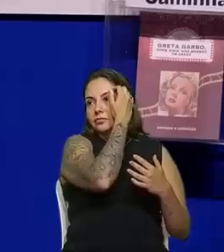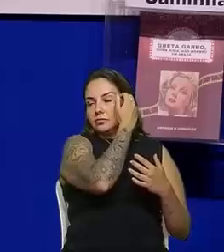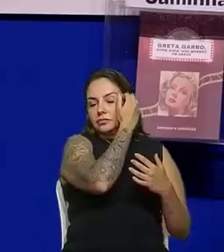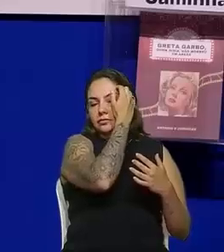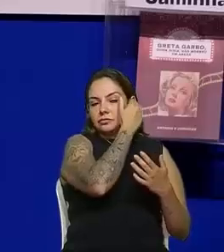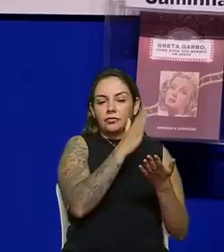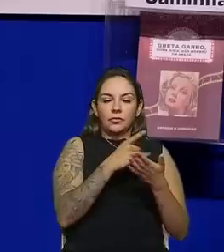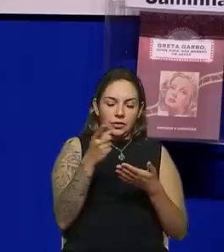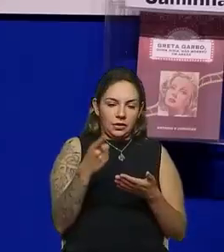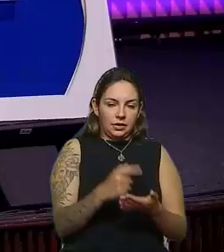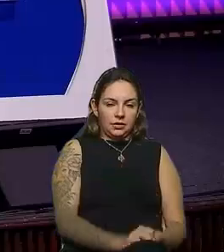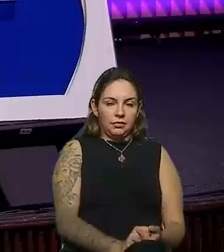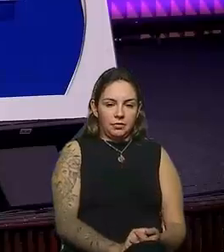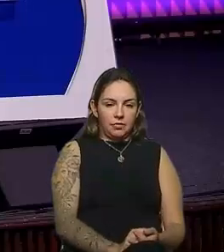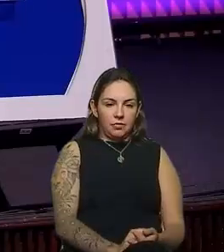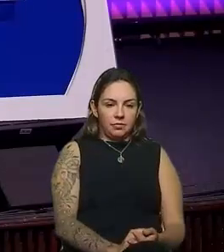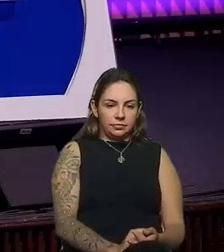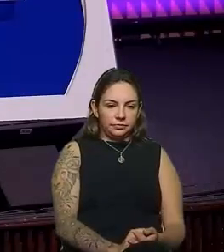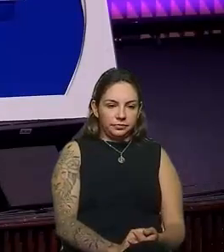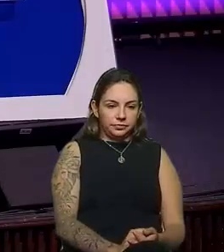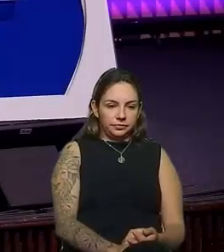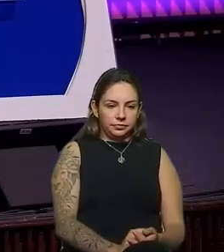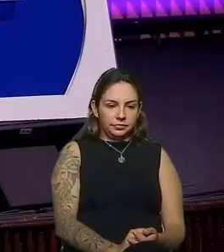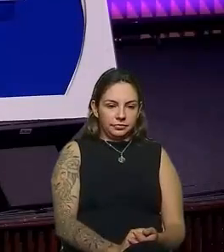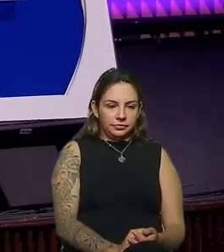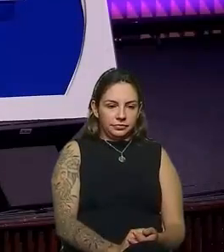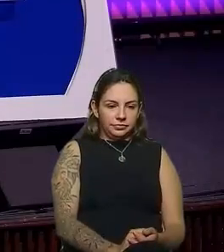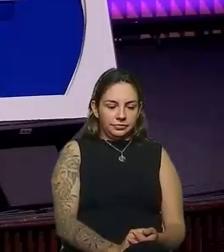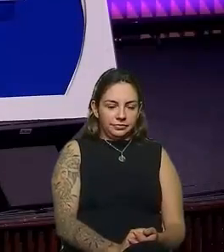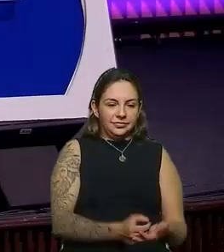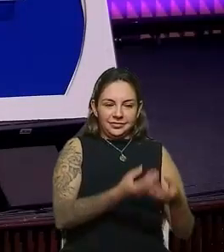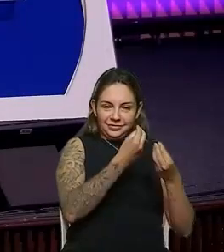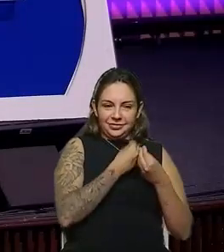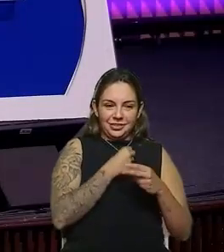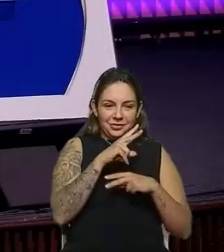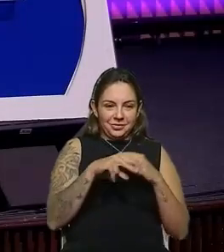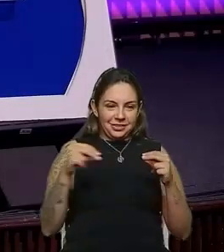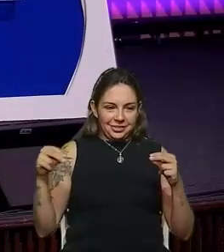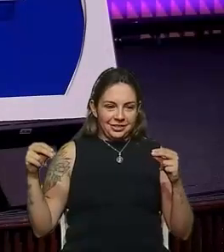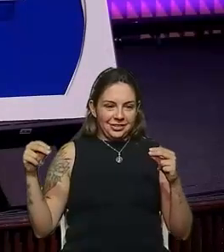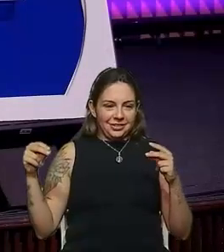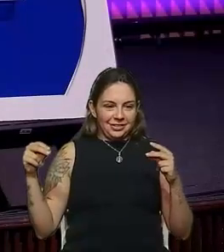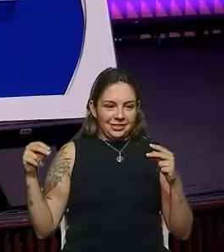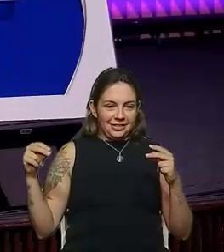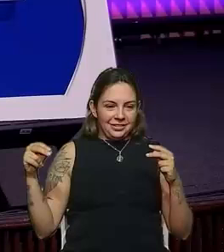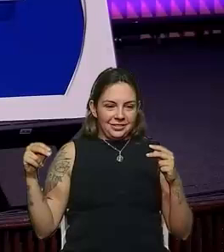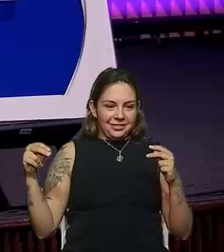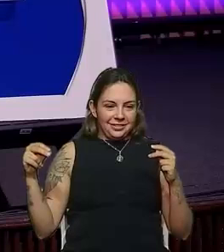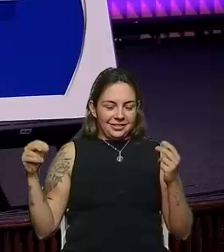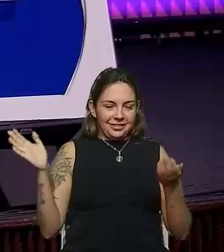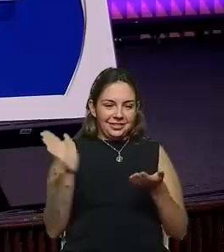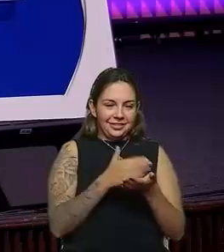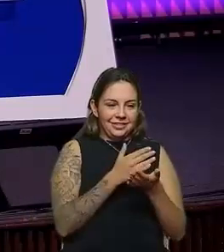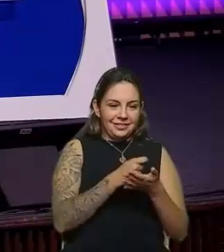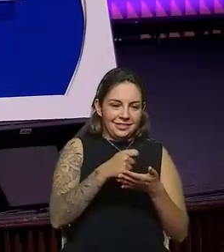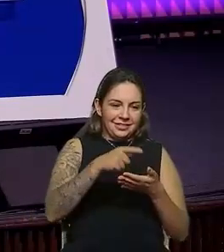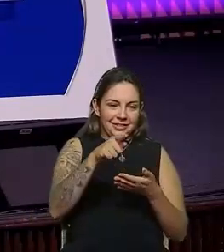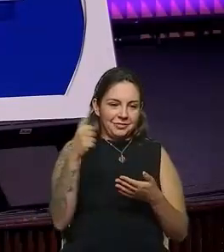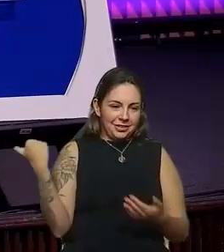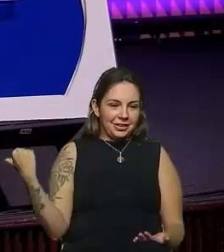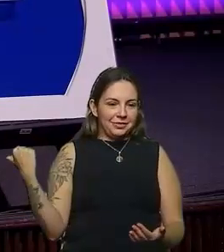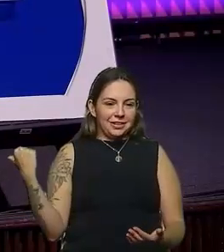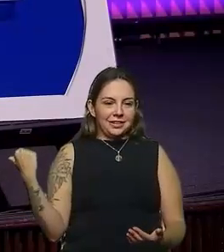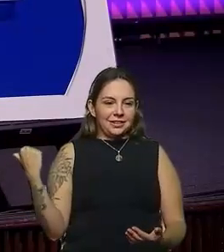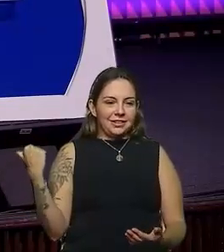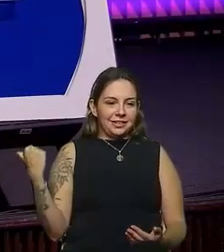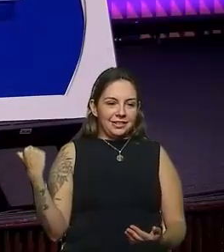livro que você está, que você vai me dar de presente também. Não, na realidade, esse é meu. Estes livros estão autografados para Pedro Augusto. E